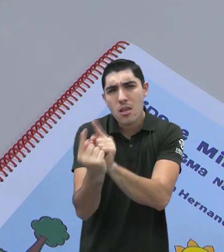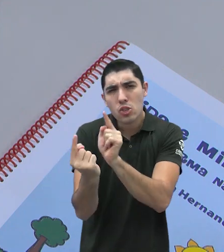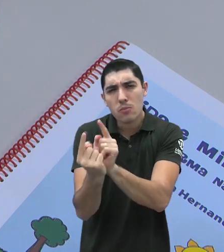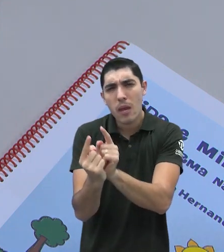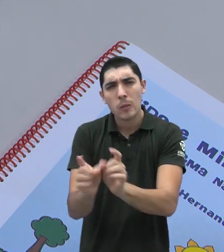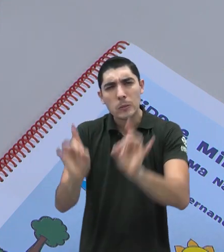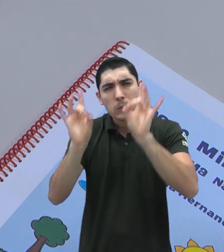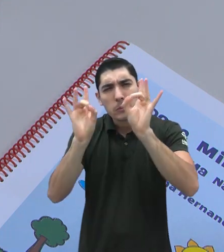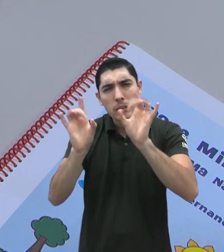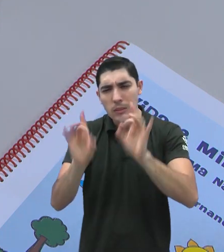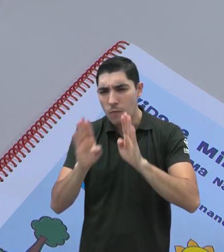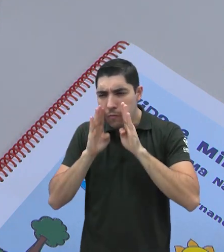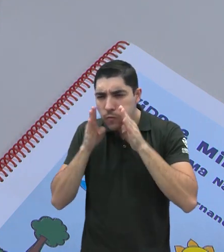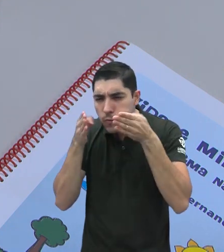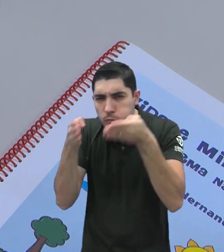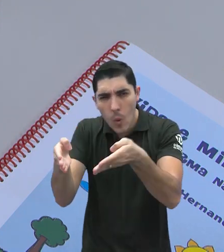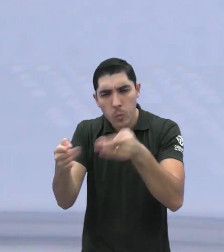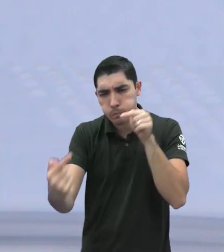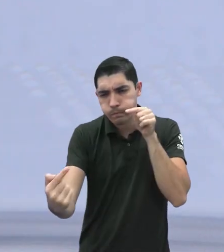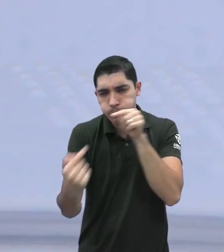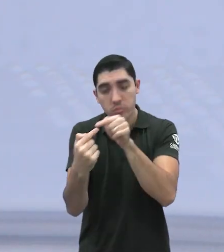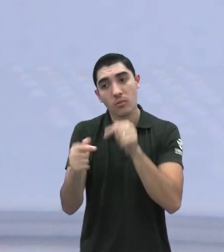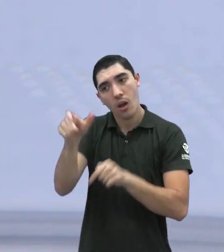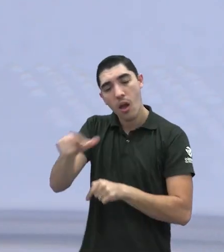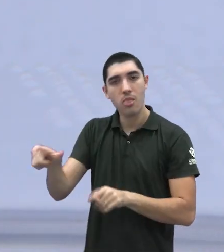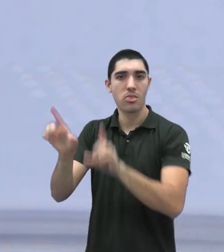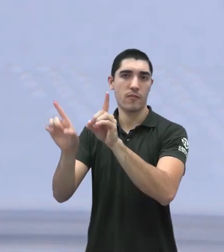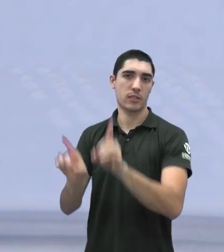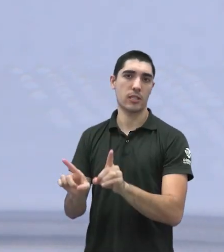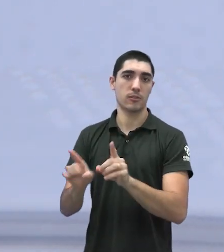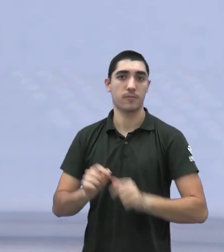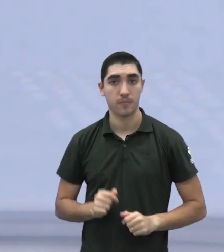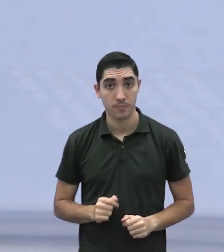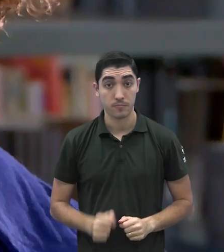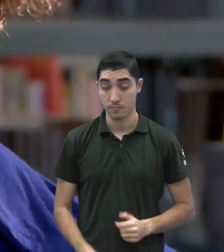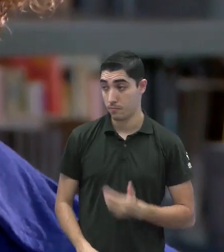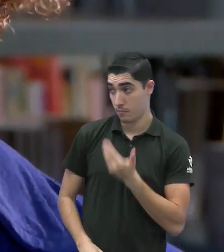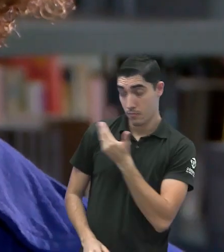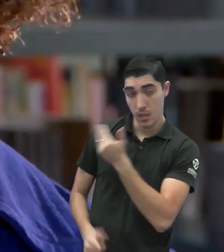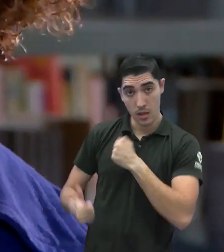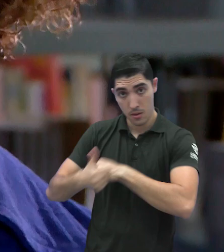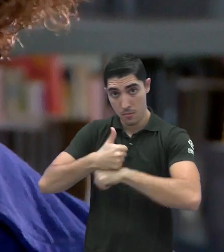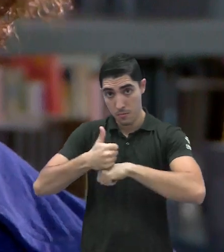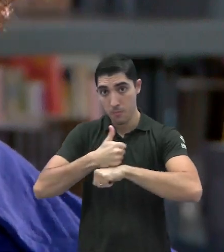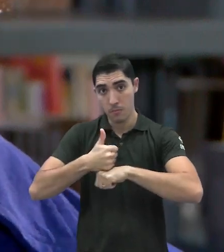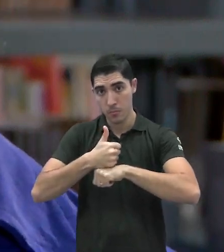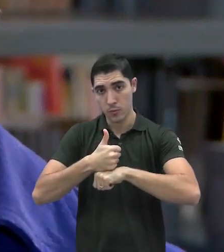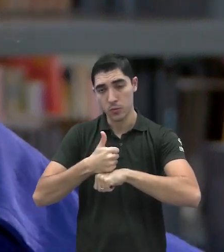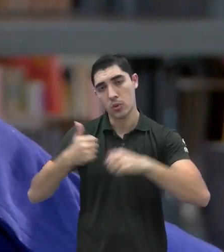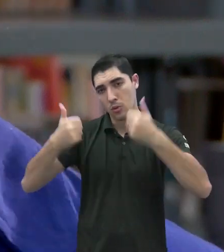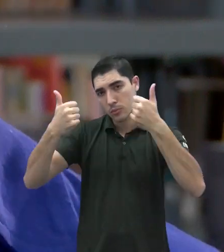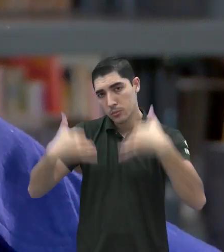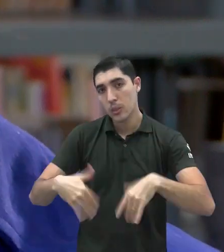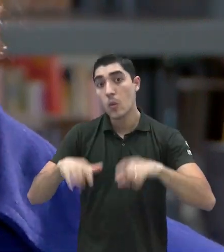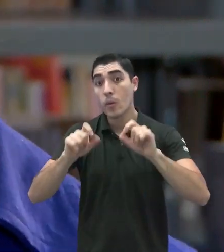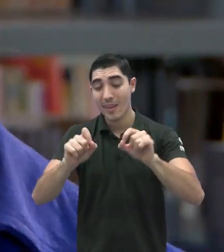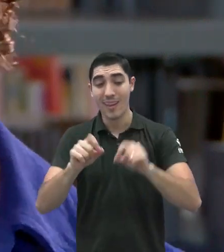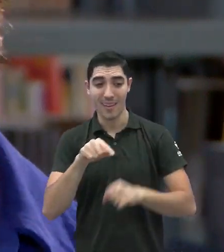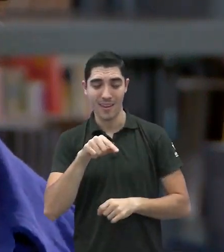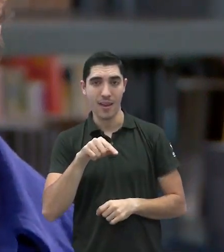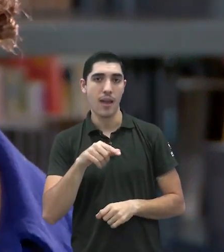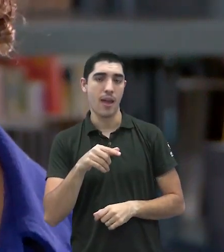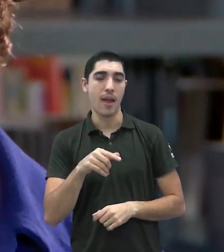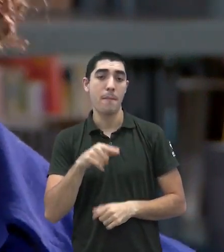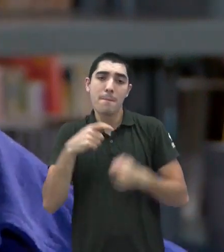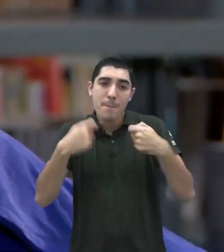atendimento educacional e especializado para as pessoas com deficiência. Para a especialista em educação, é